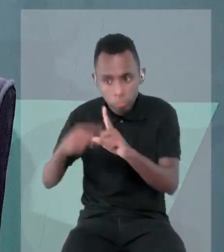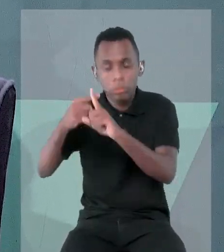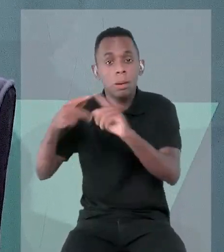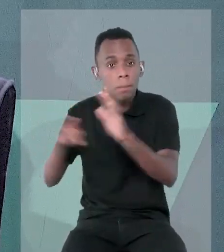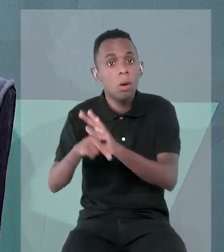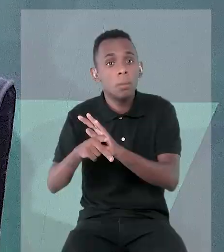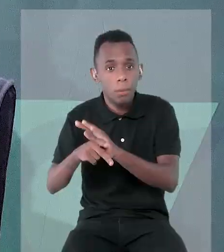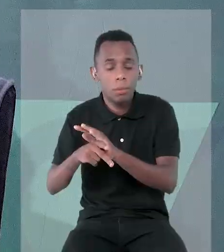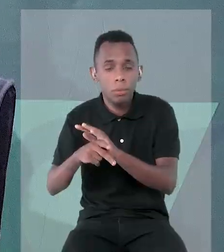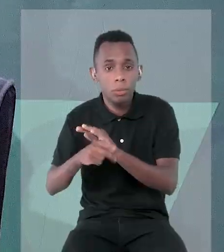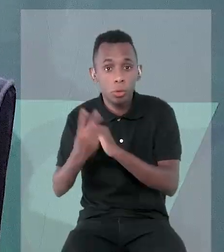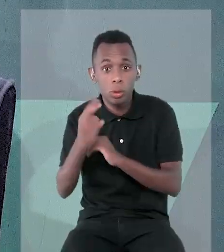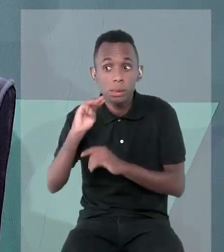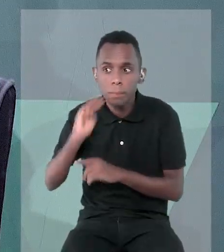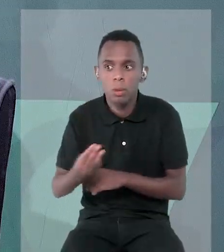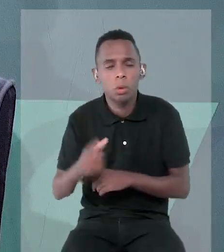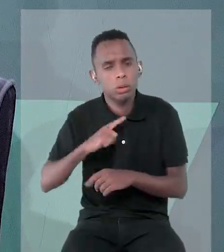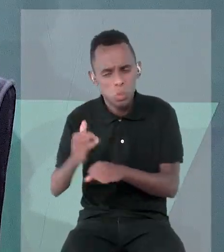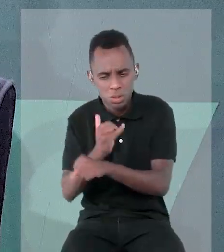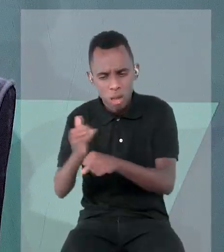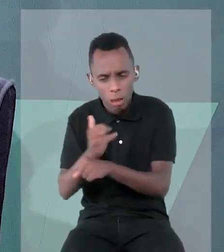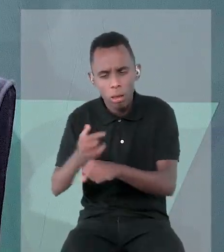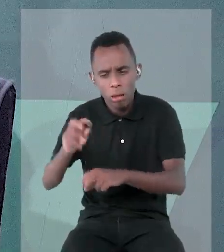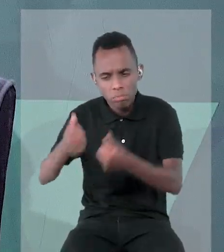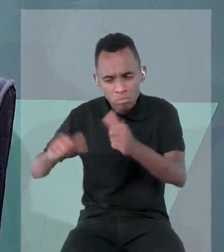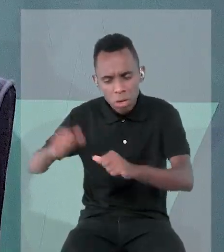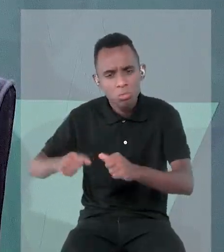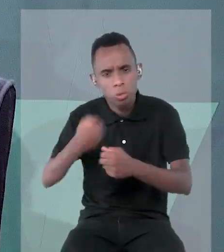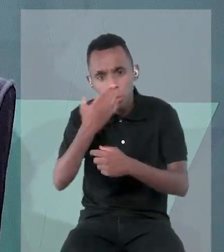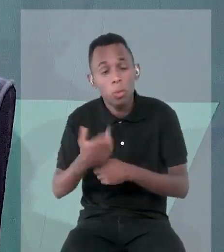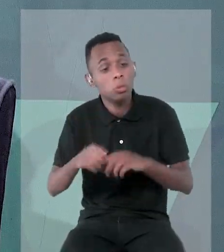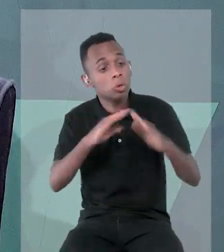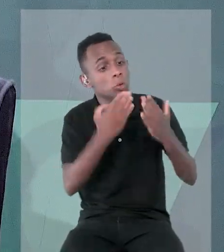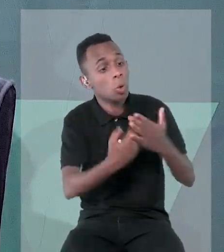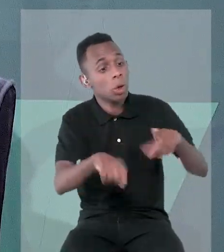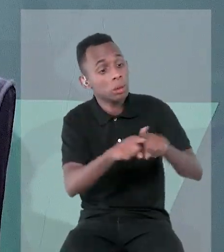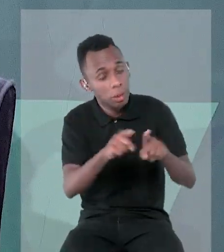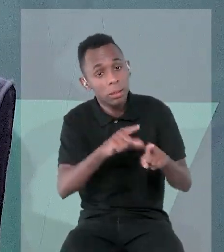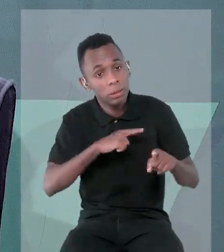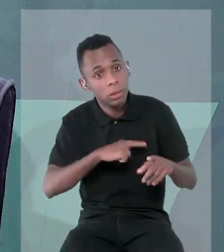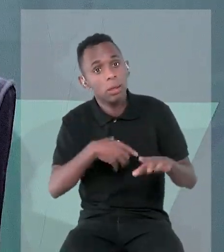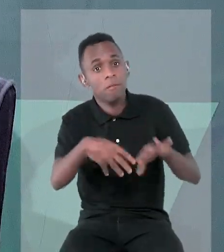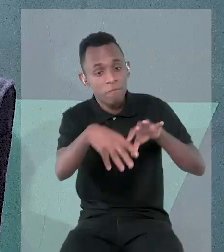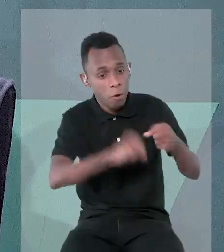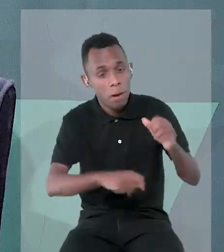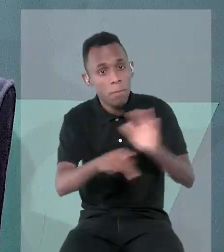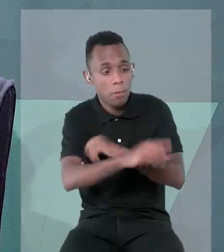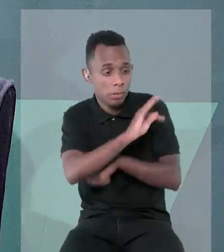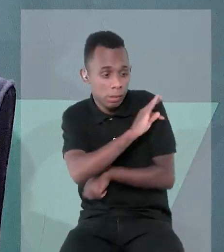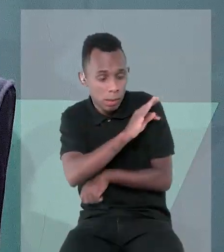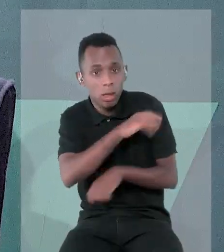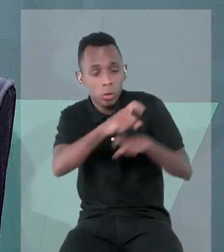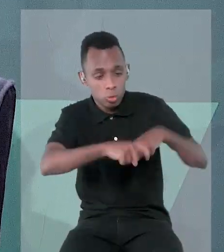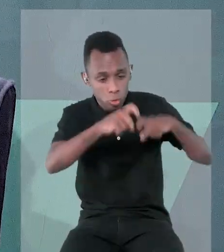e um conhecimento dessas espécies muito avançado. Nós temos uma escola que forma técnicos agrícolas para restauração ambiental, eles